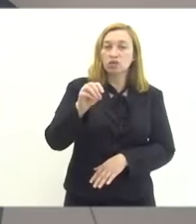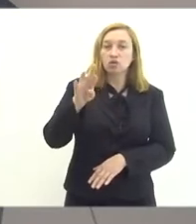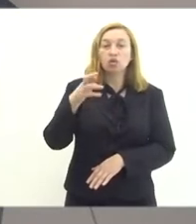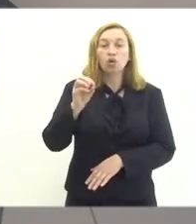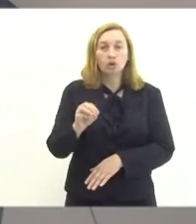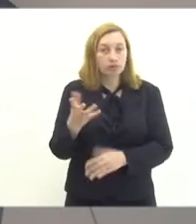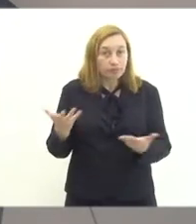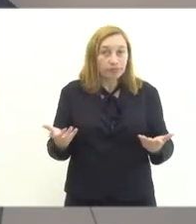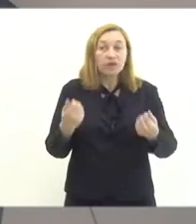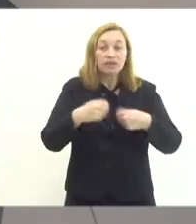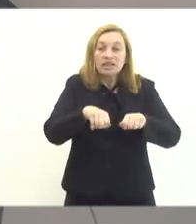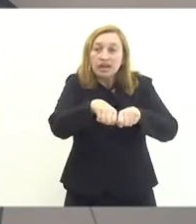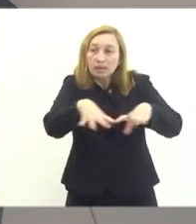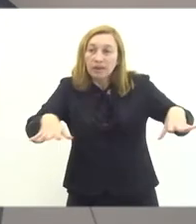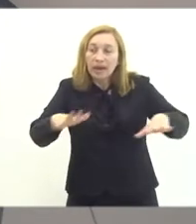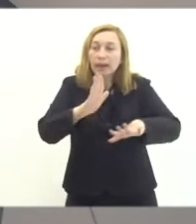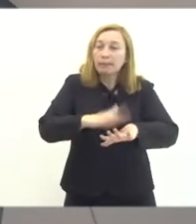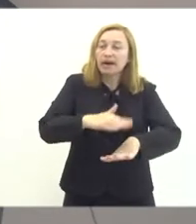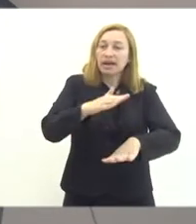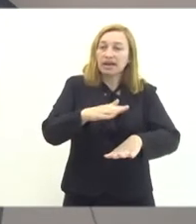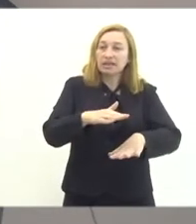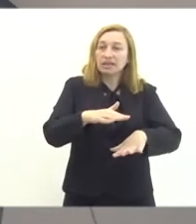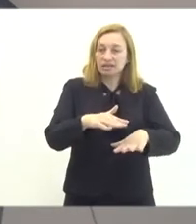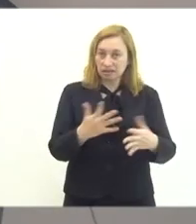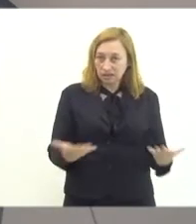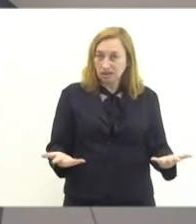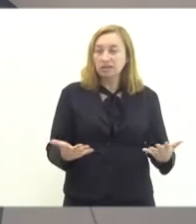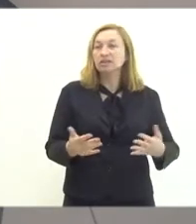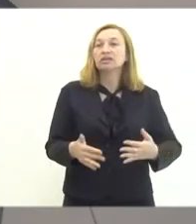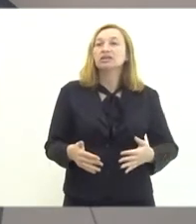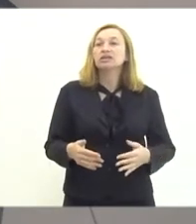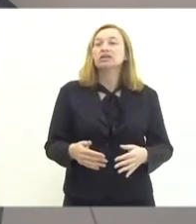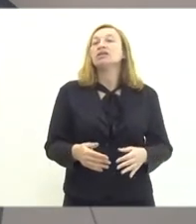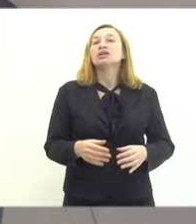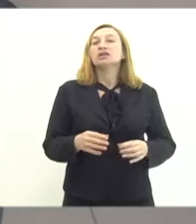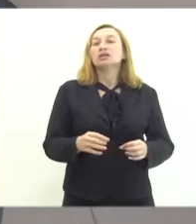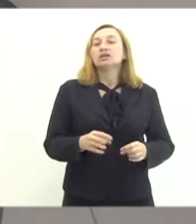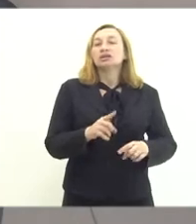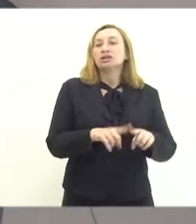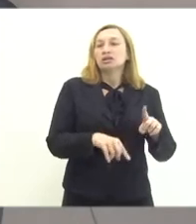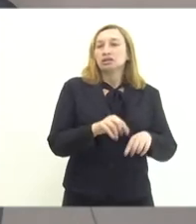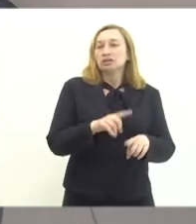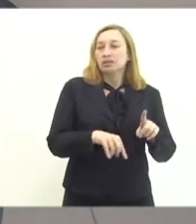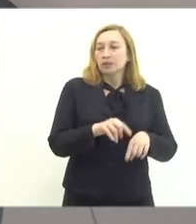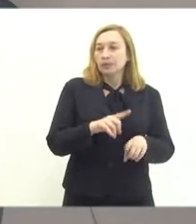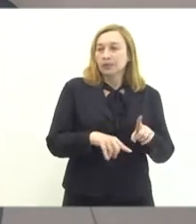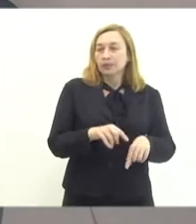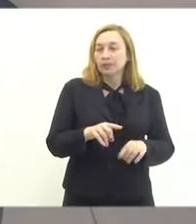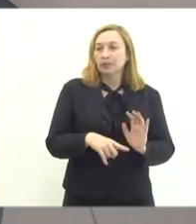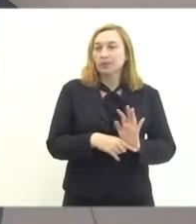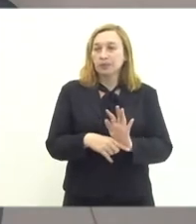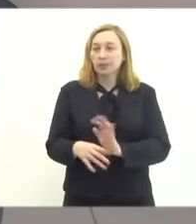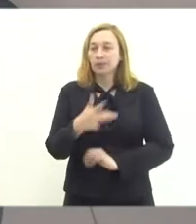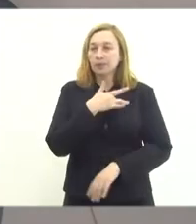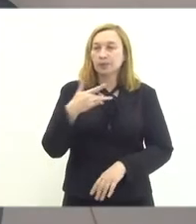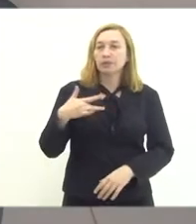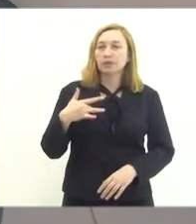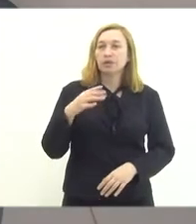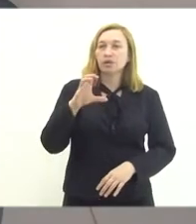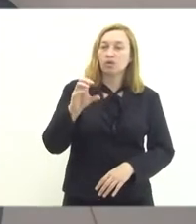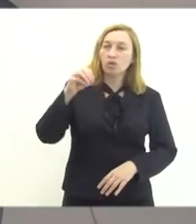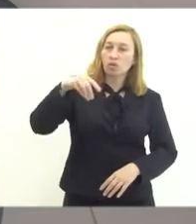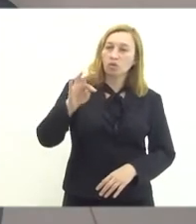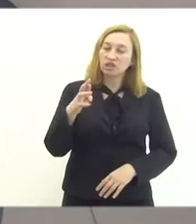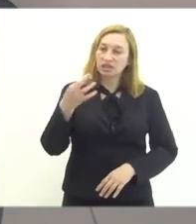a gente precisa ampliar o sistema de assistência e o sistema de equipamentos resistentes equipamentos de saúde comunidades